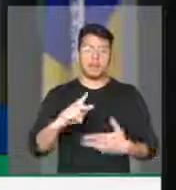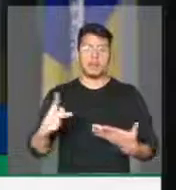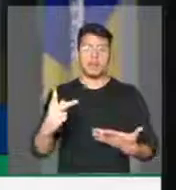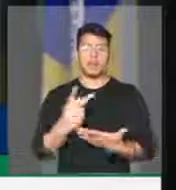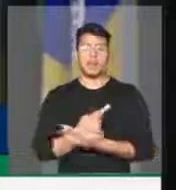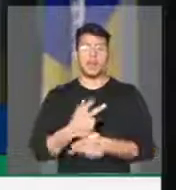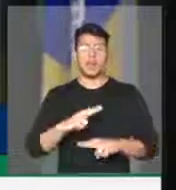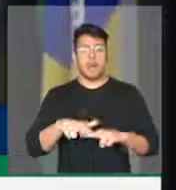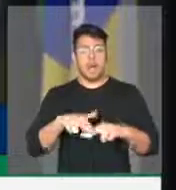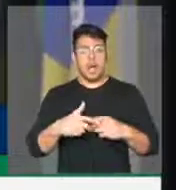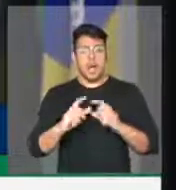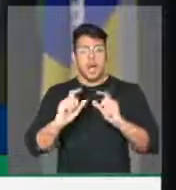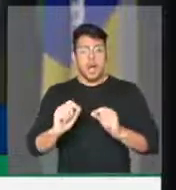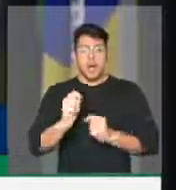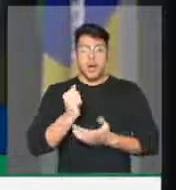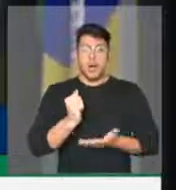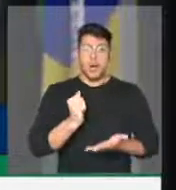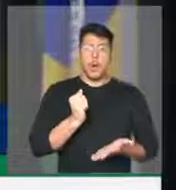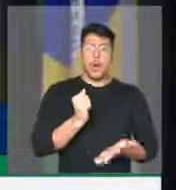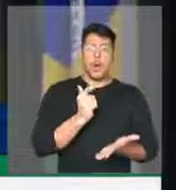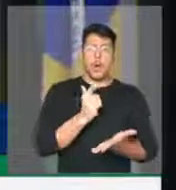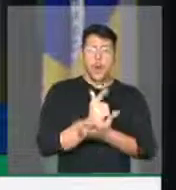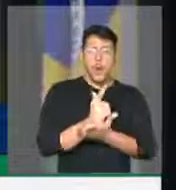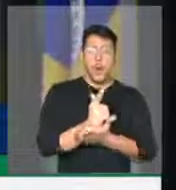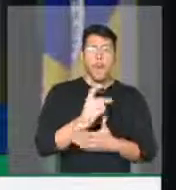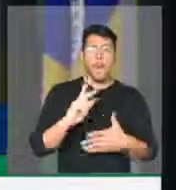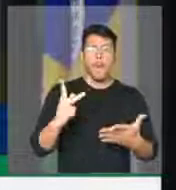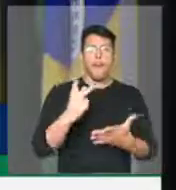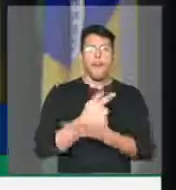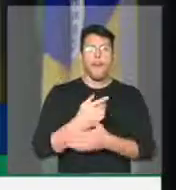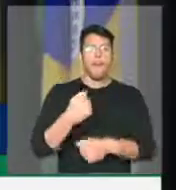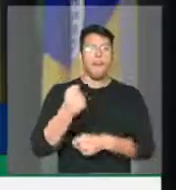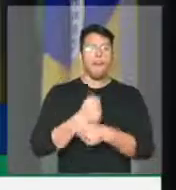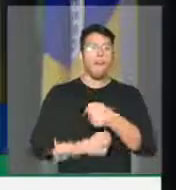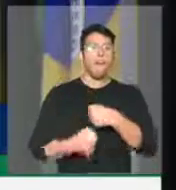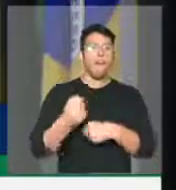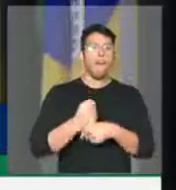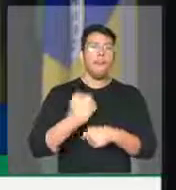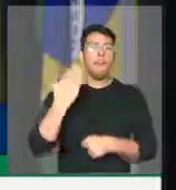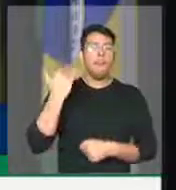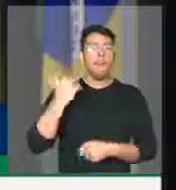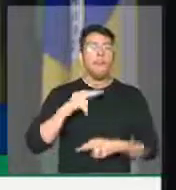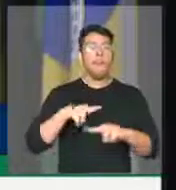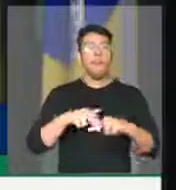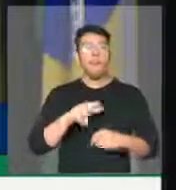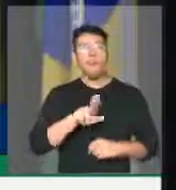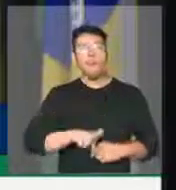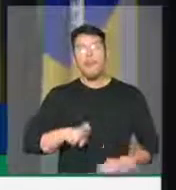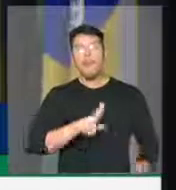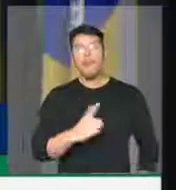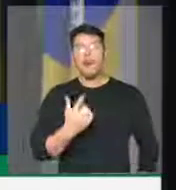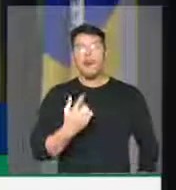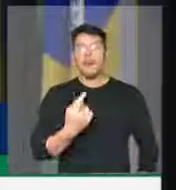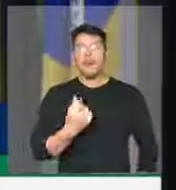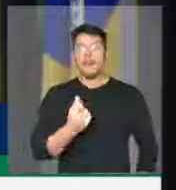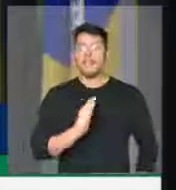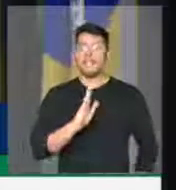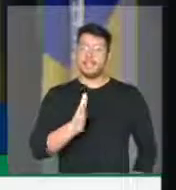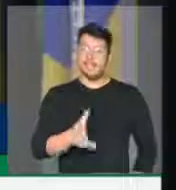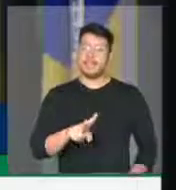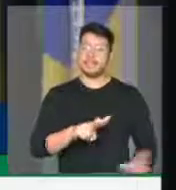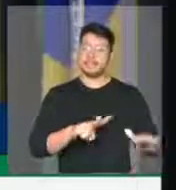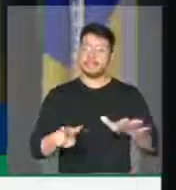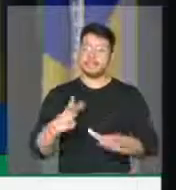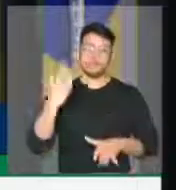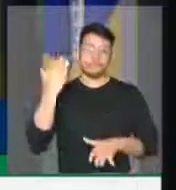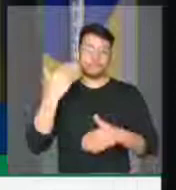capitalização multibilionária feita no fim do ano, pela injeção dos recursos aqui comentados na semana passada